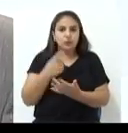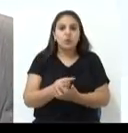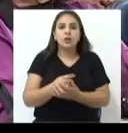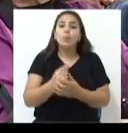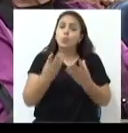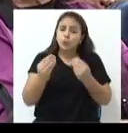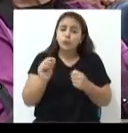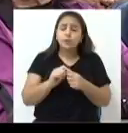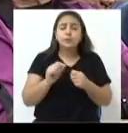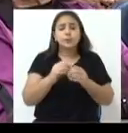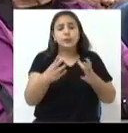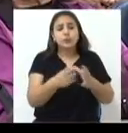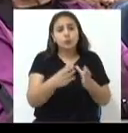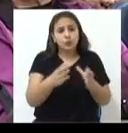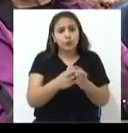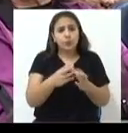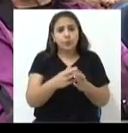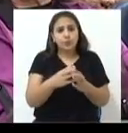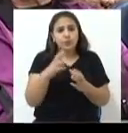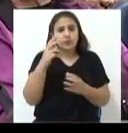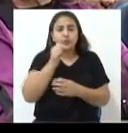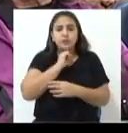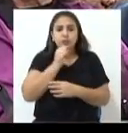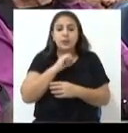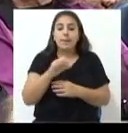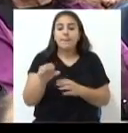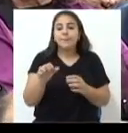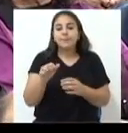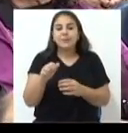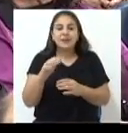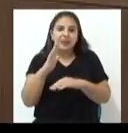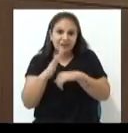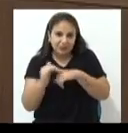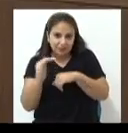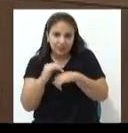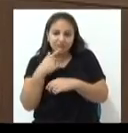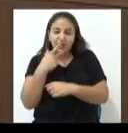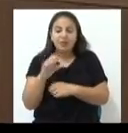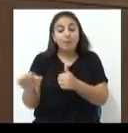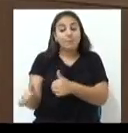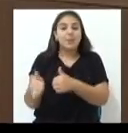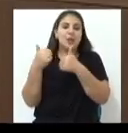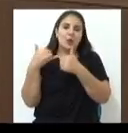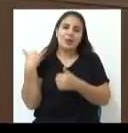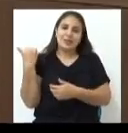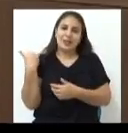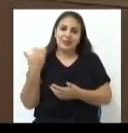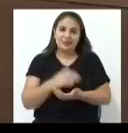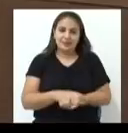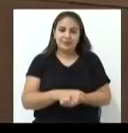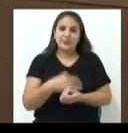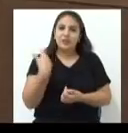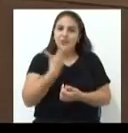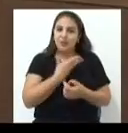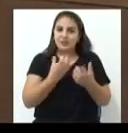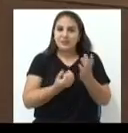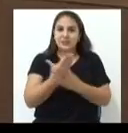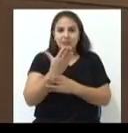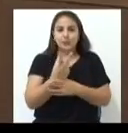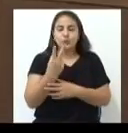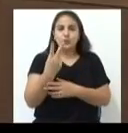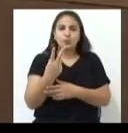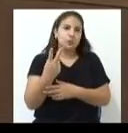população, carinhosamente chamada de melhor idade. Nós criamos nos anos de